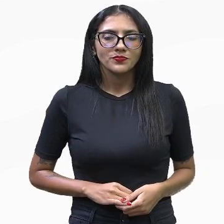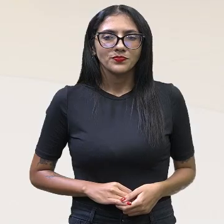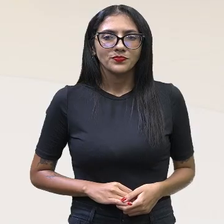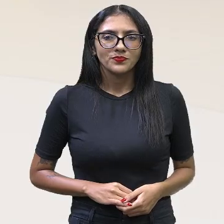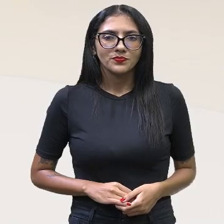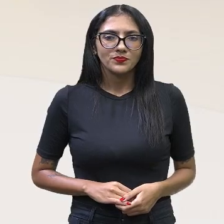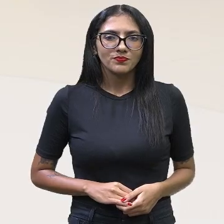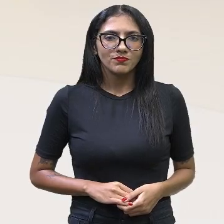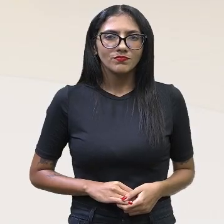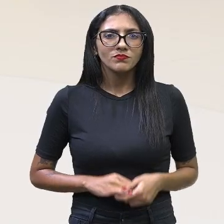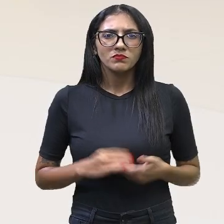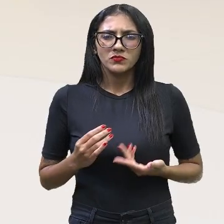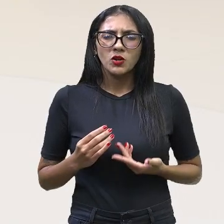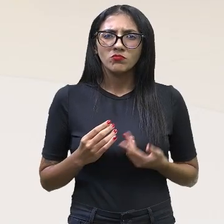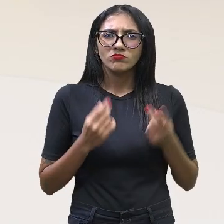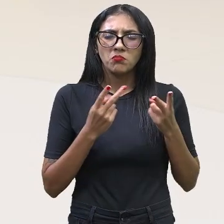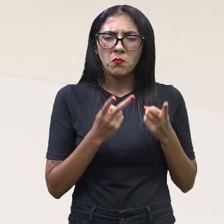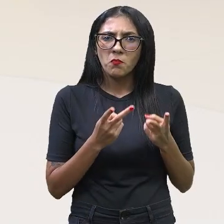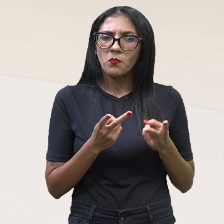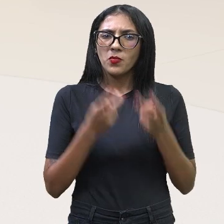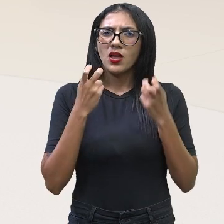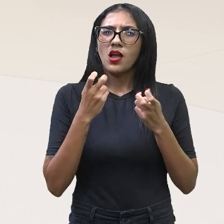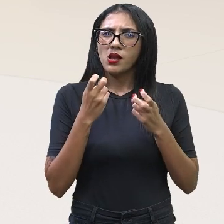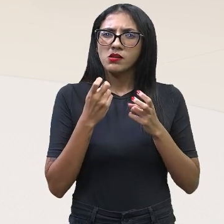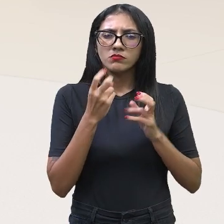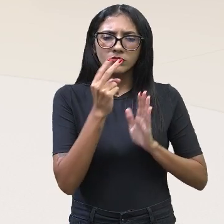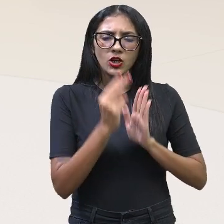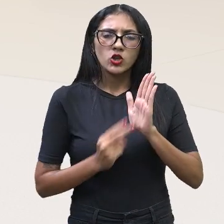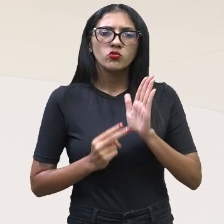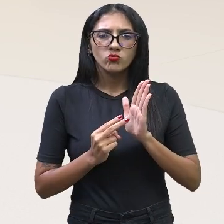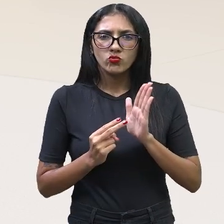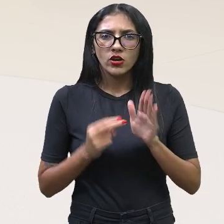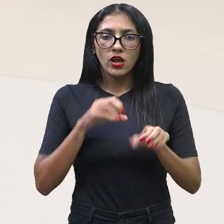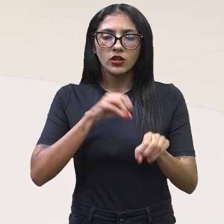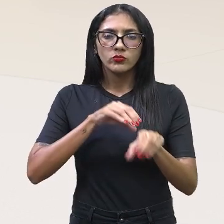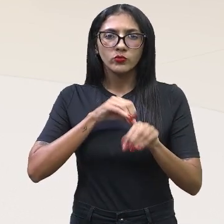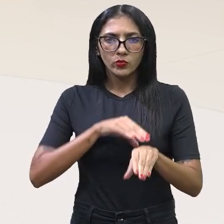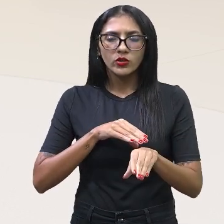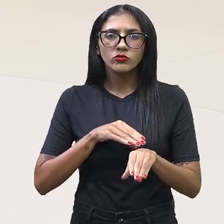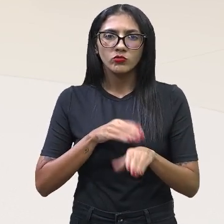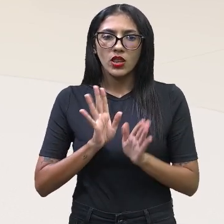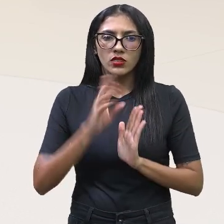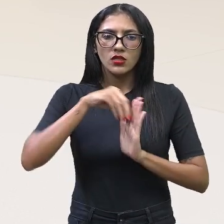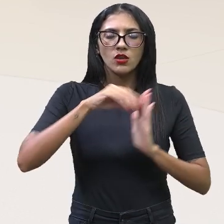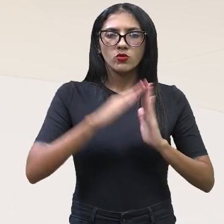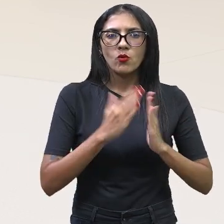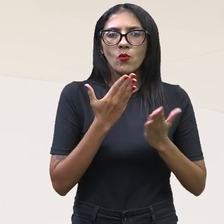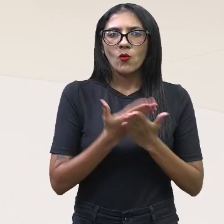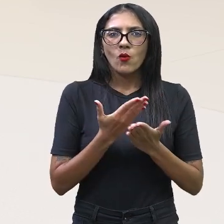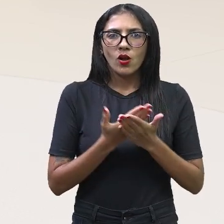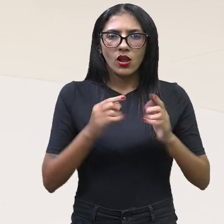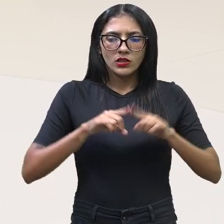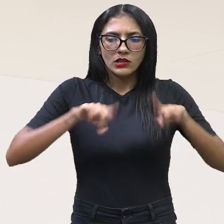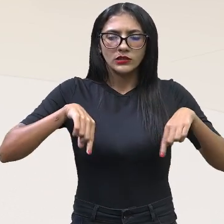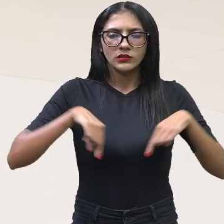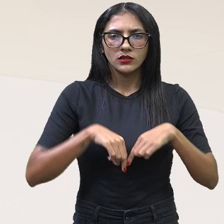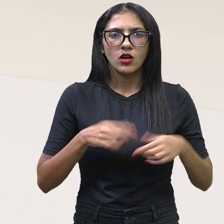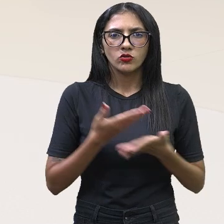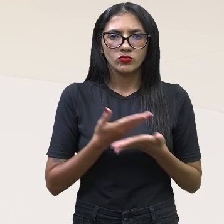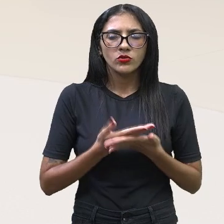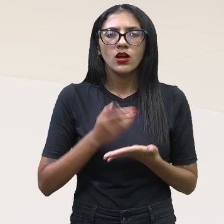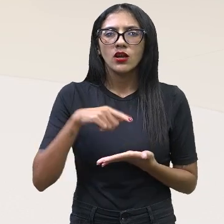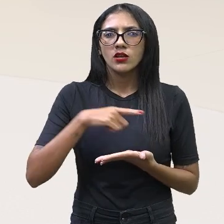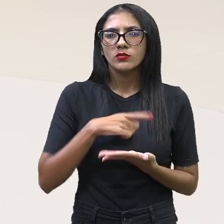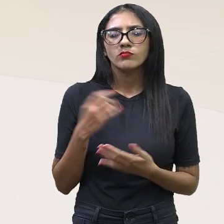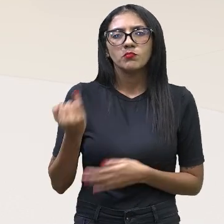Vocês percebem aí, pessoal? Perceberam como a educação, como a escola, a sala de aula é